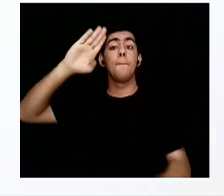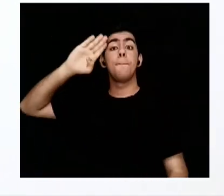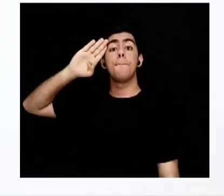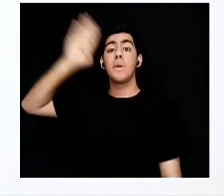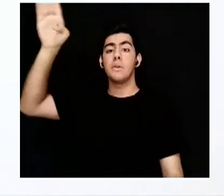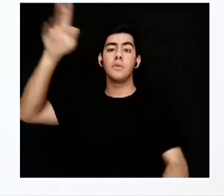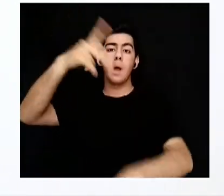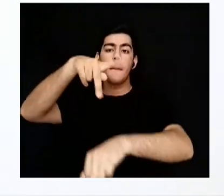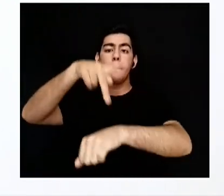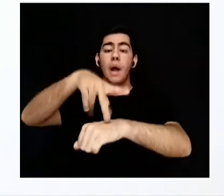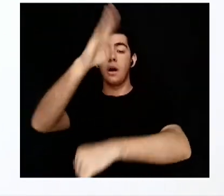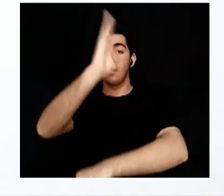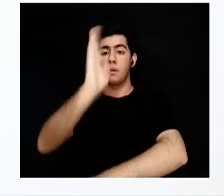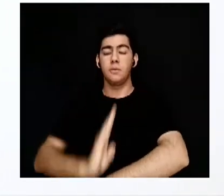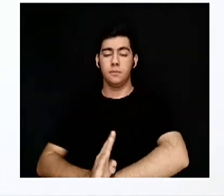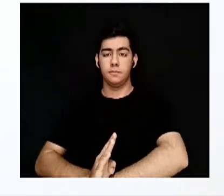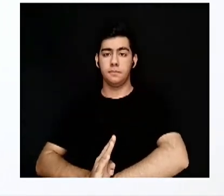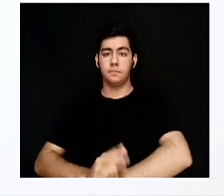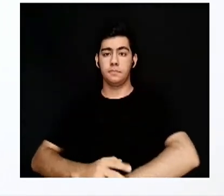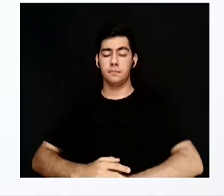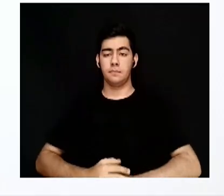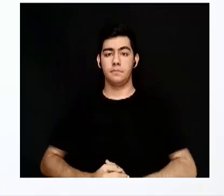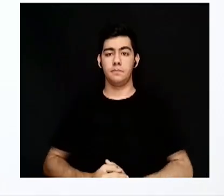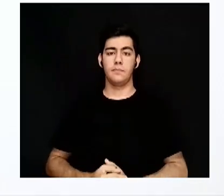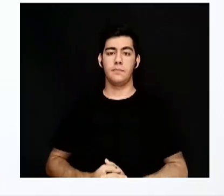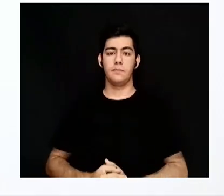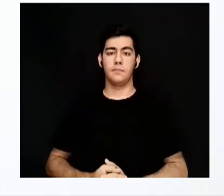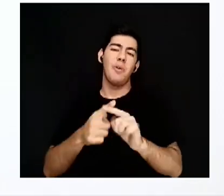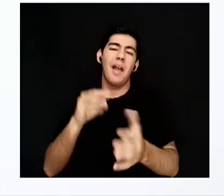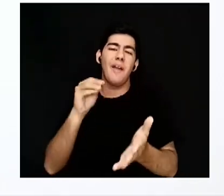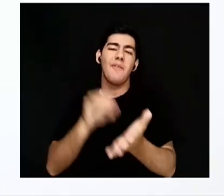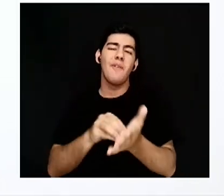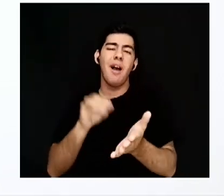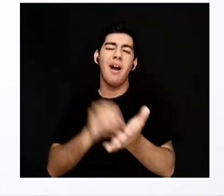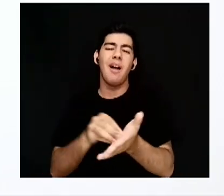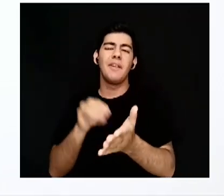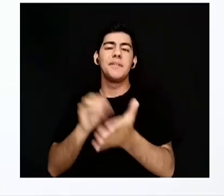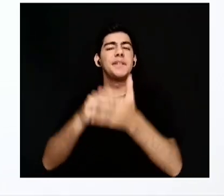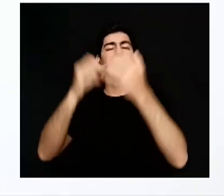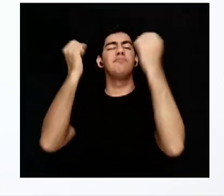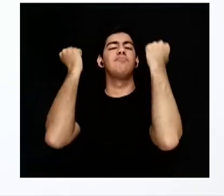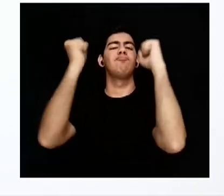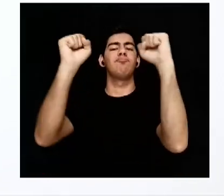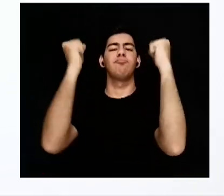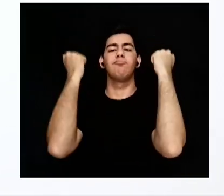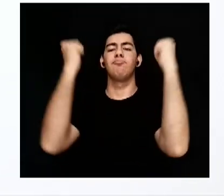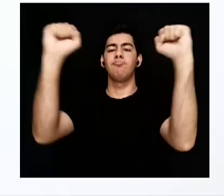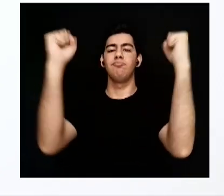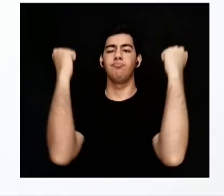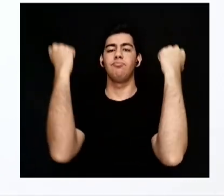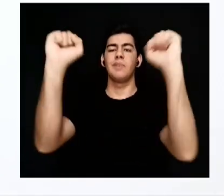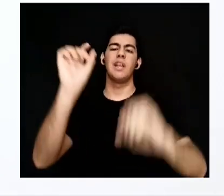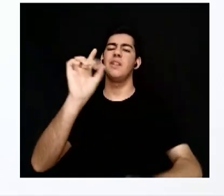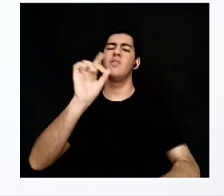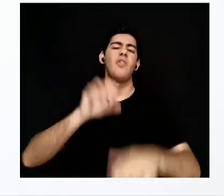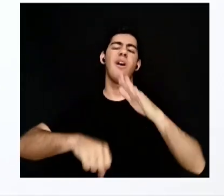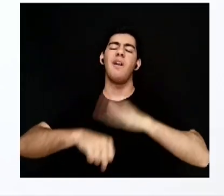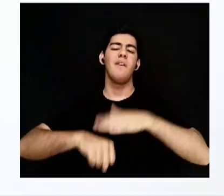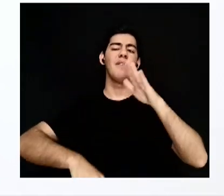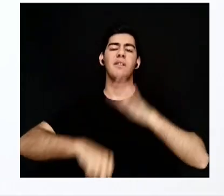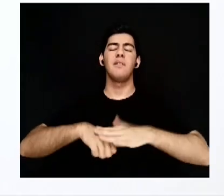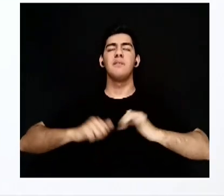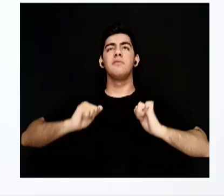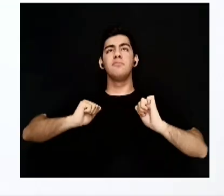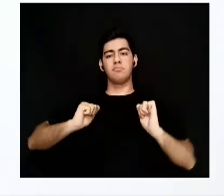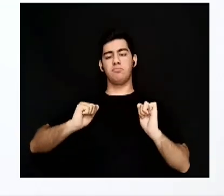Principalmente falta de atividade física, né, sedentarismo, né, dificuldade de fazer atividades físicas, né, as pessoas não têm